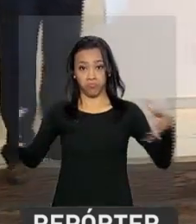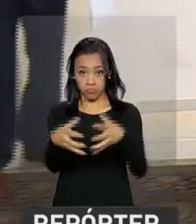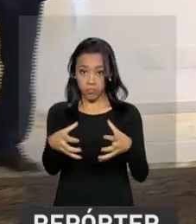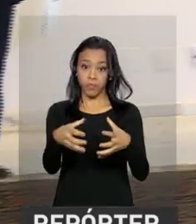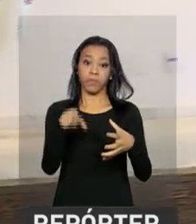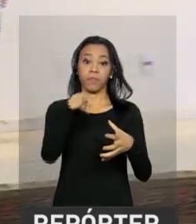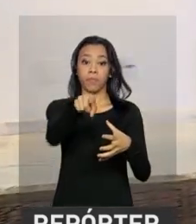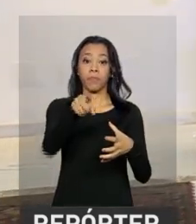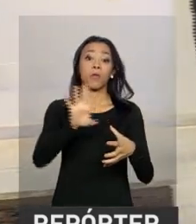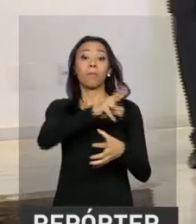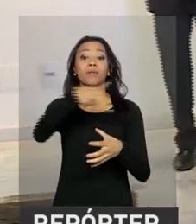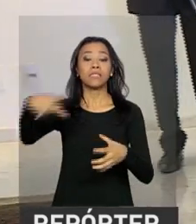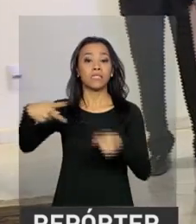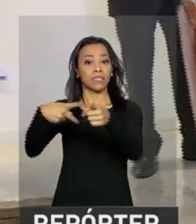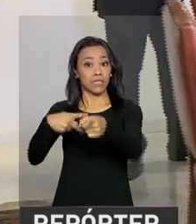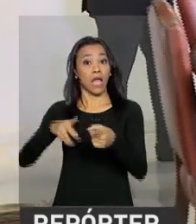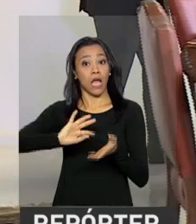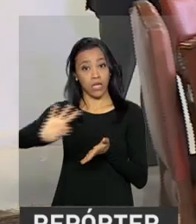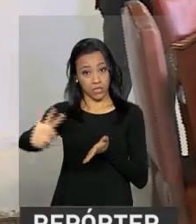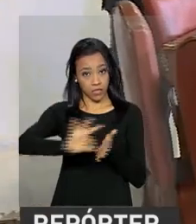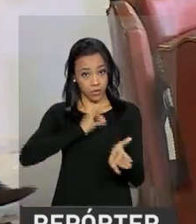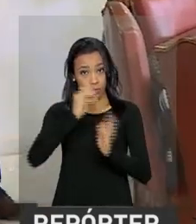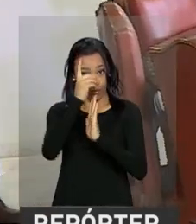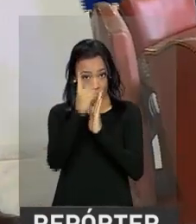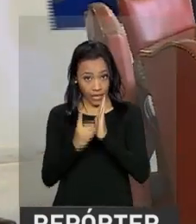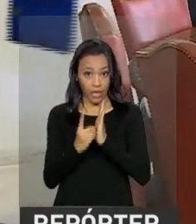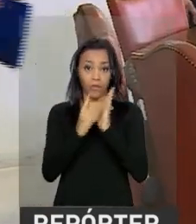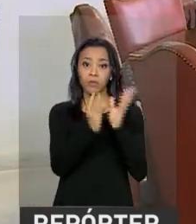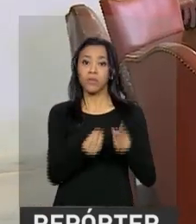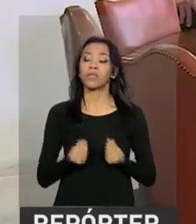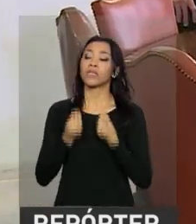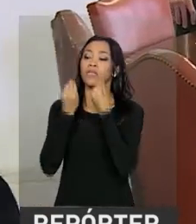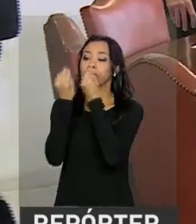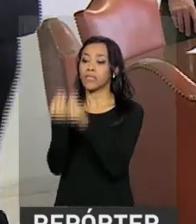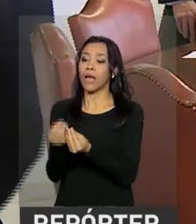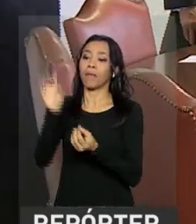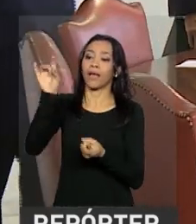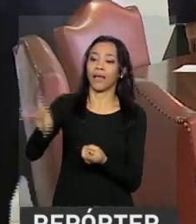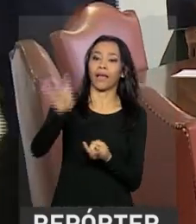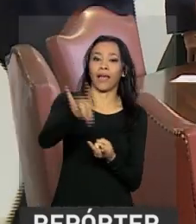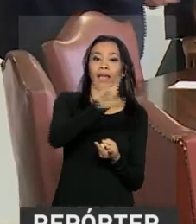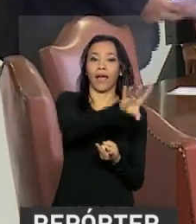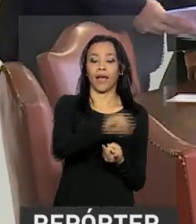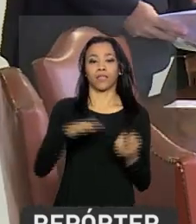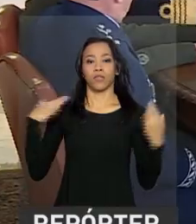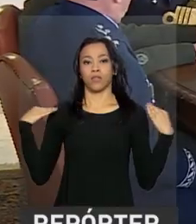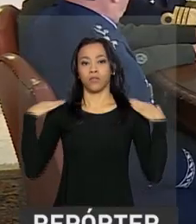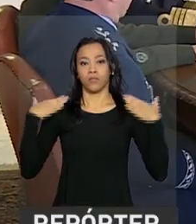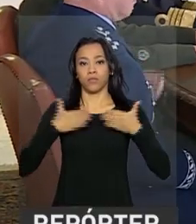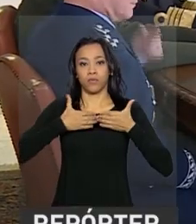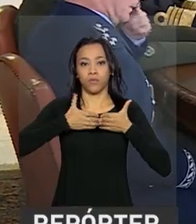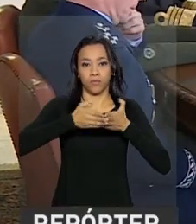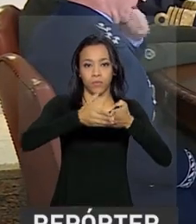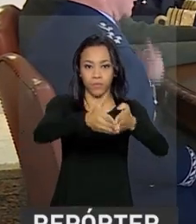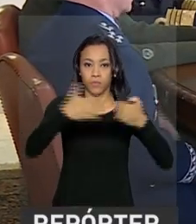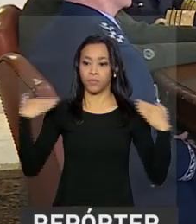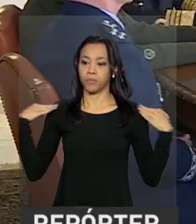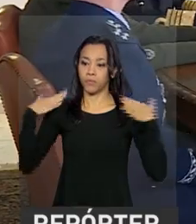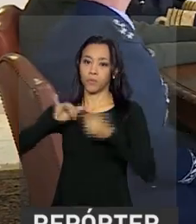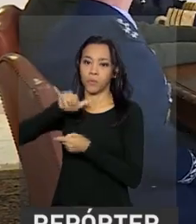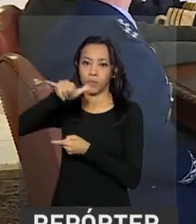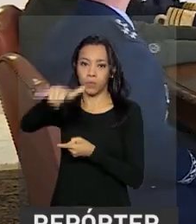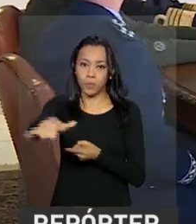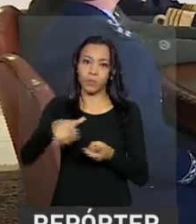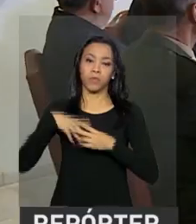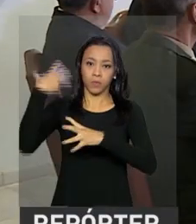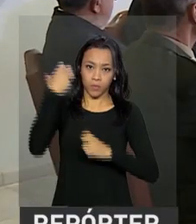em exercício Michel Temer assinou um decreto que devolve a cada uma das Forças Armadas funções administrativas,